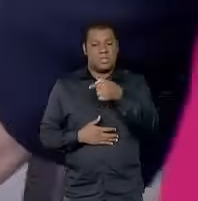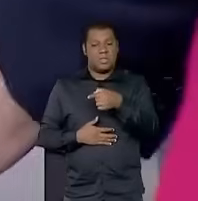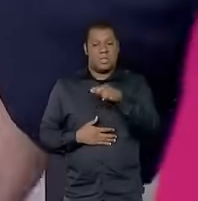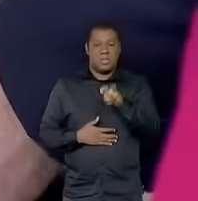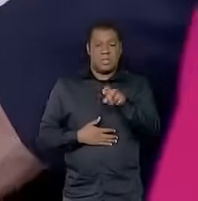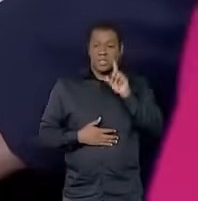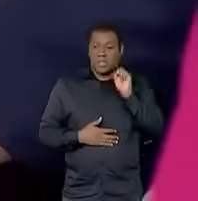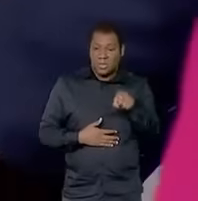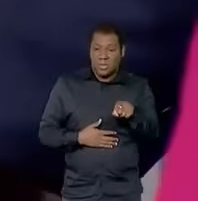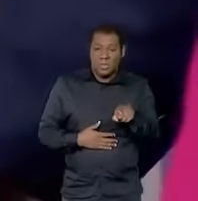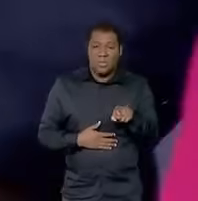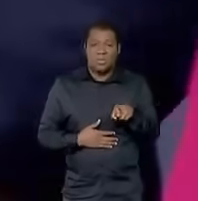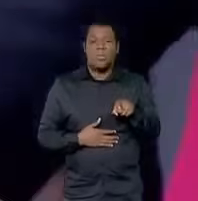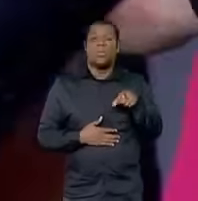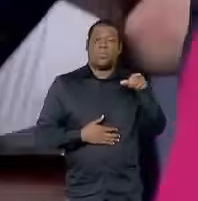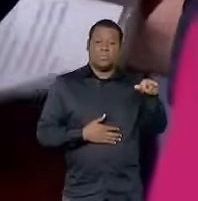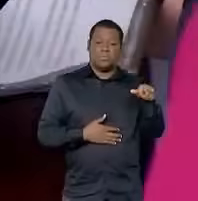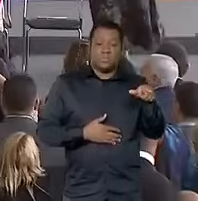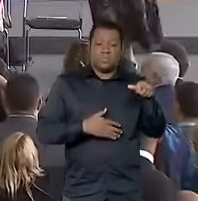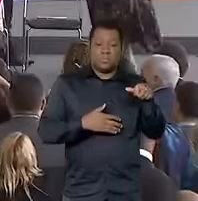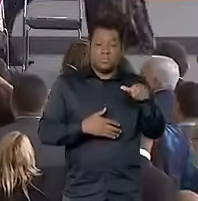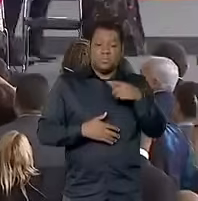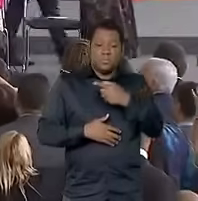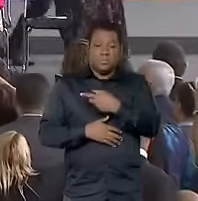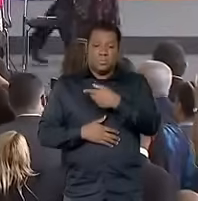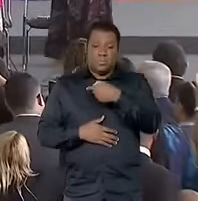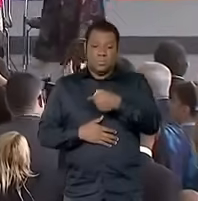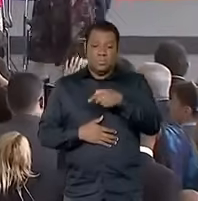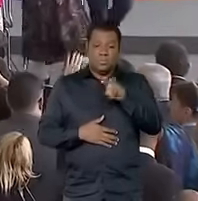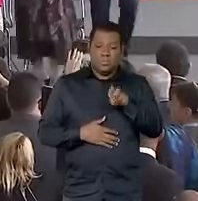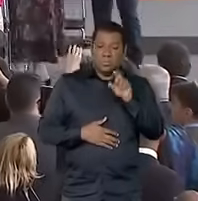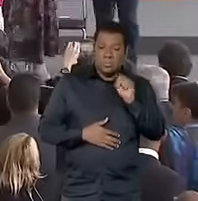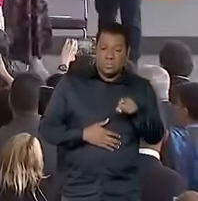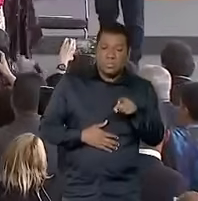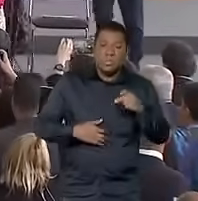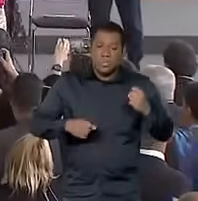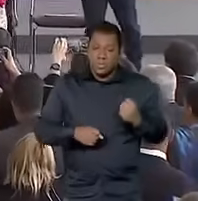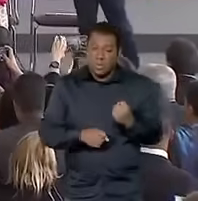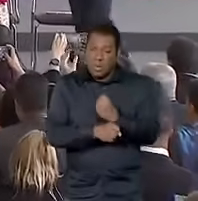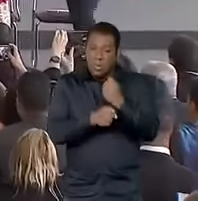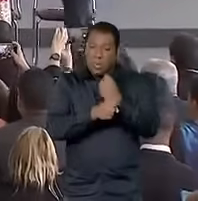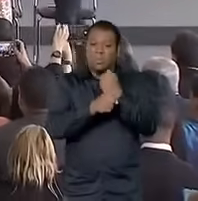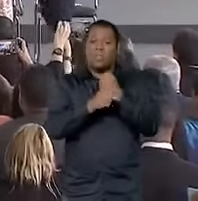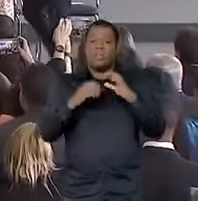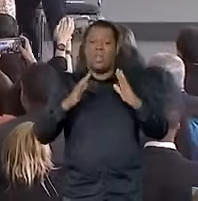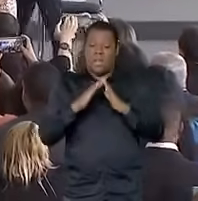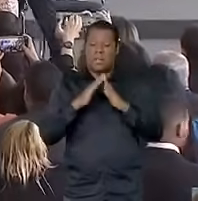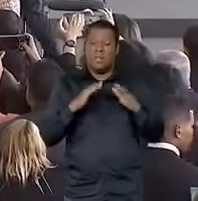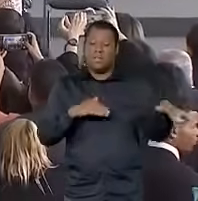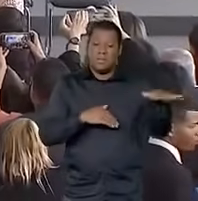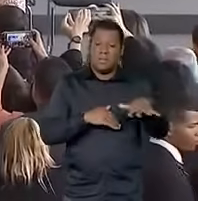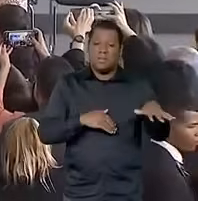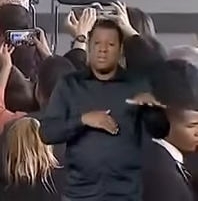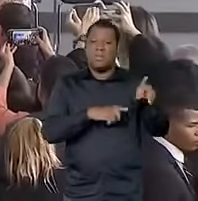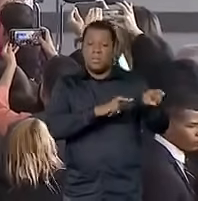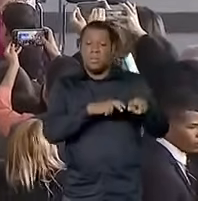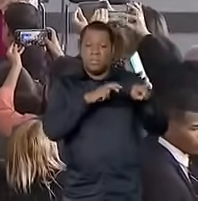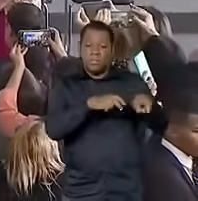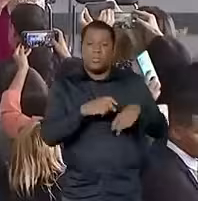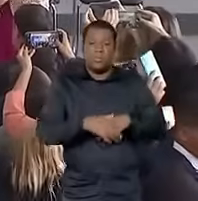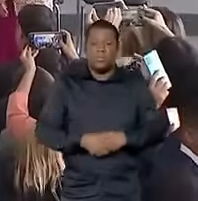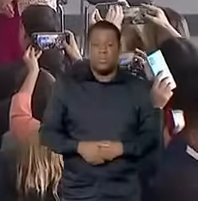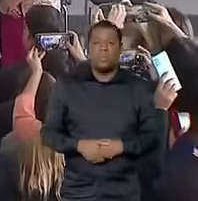mil unidades habitacionais na modalidade rural. No que tange à